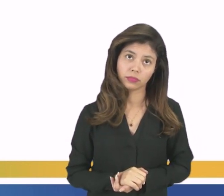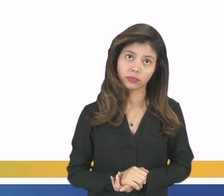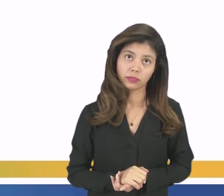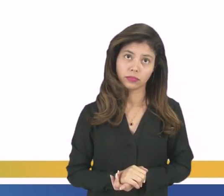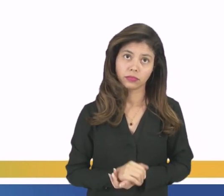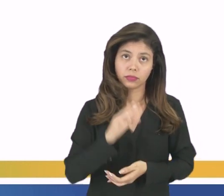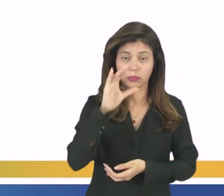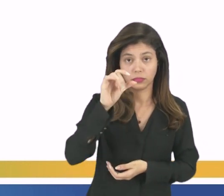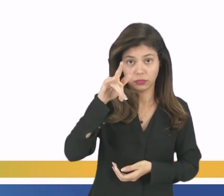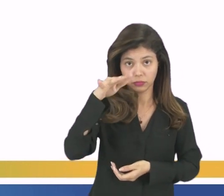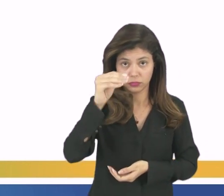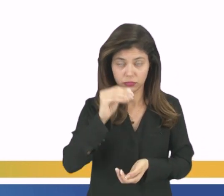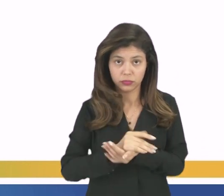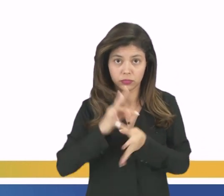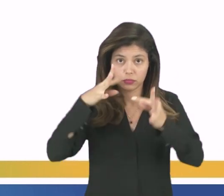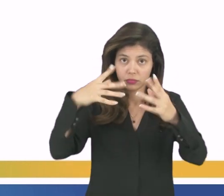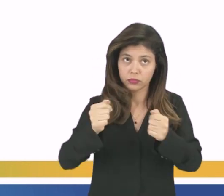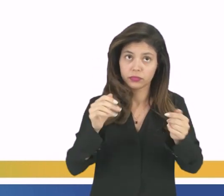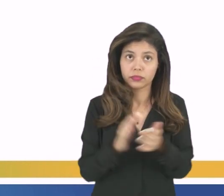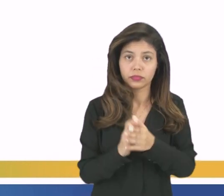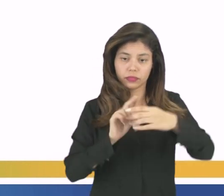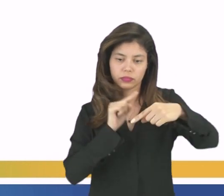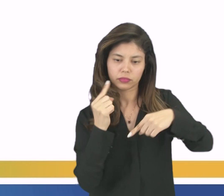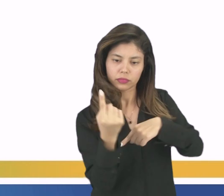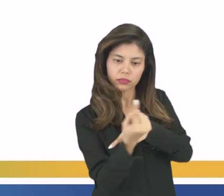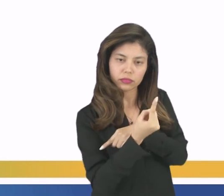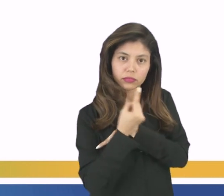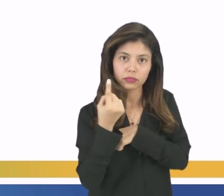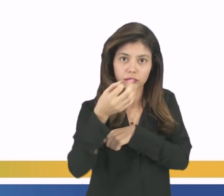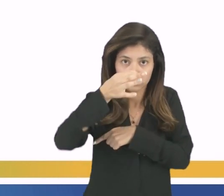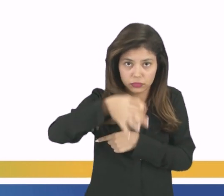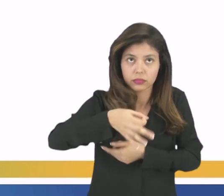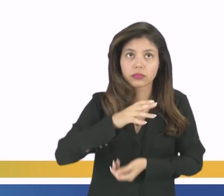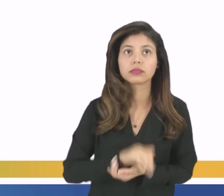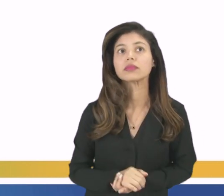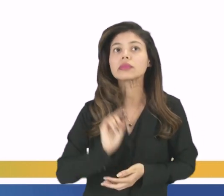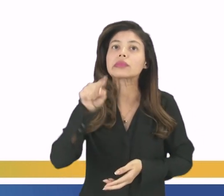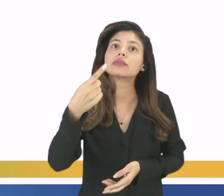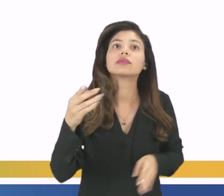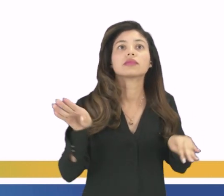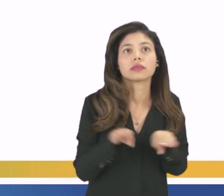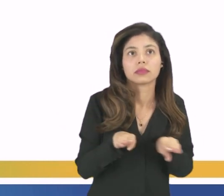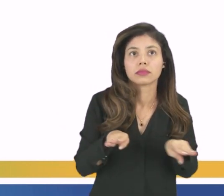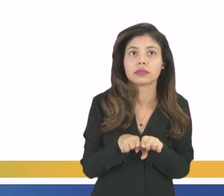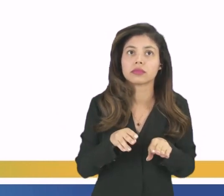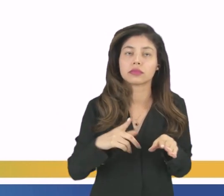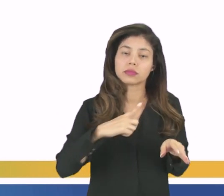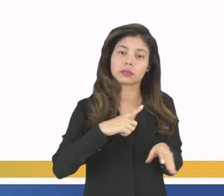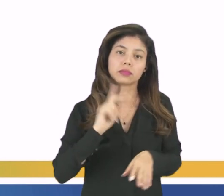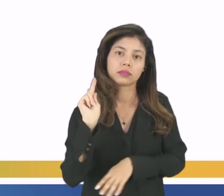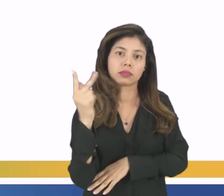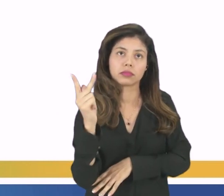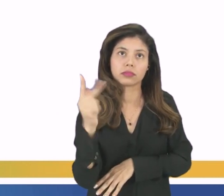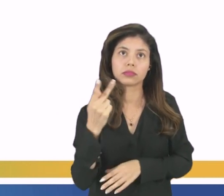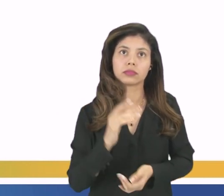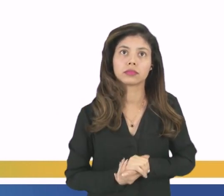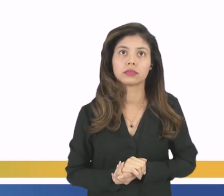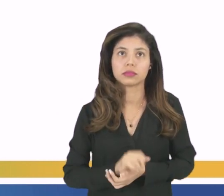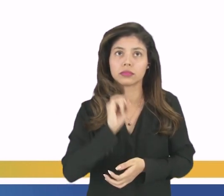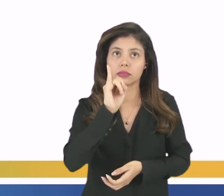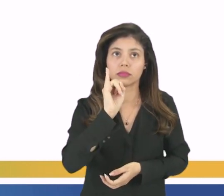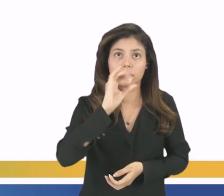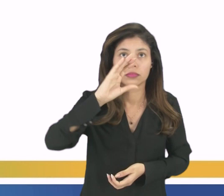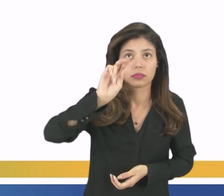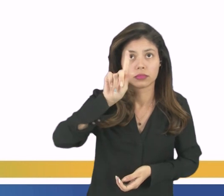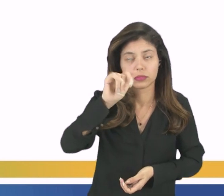completa aqui, tocando na base, o círculo, é correto? Além disso, o cone possui a altura h, dependendo se ele for oblíquo